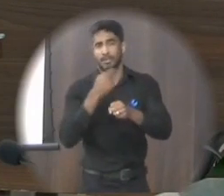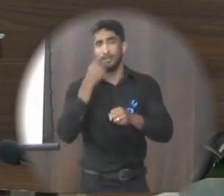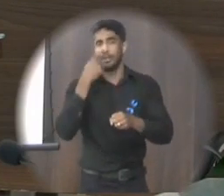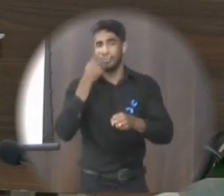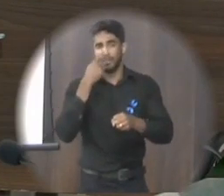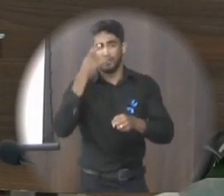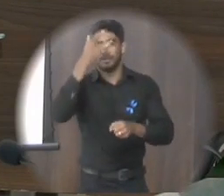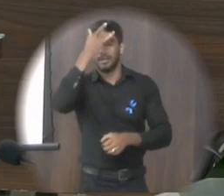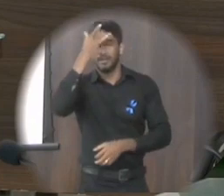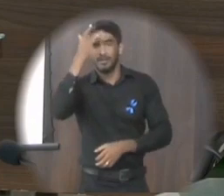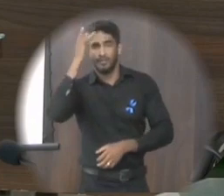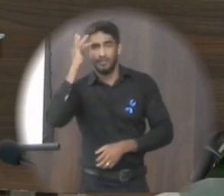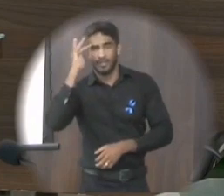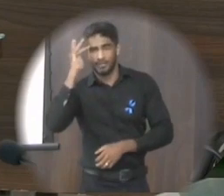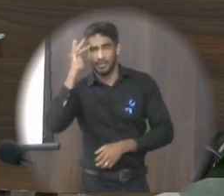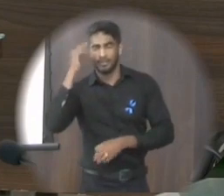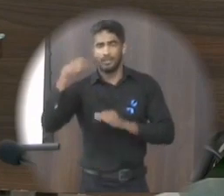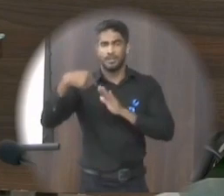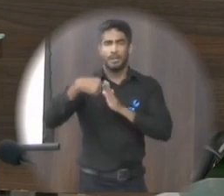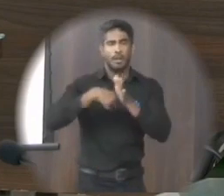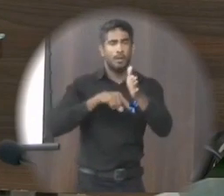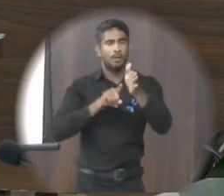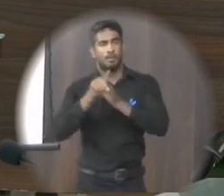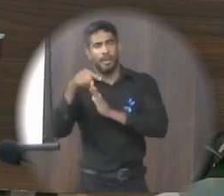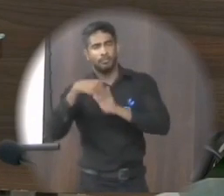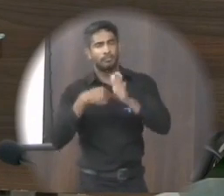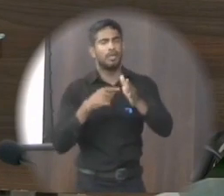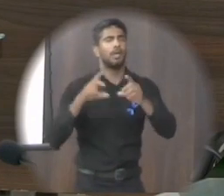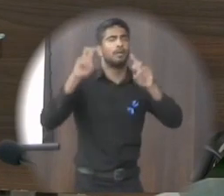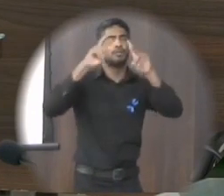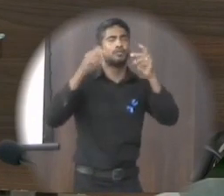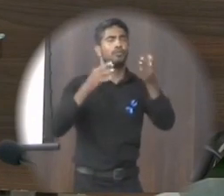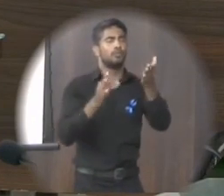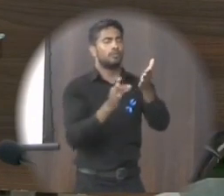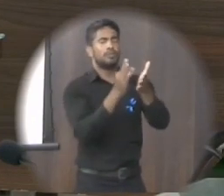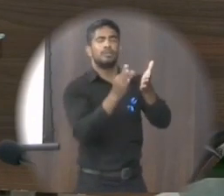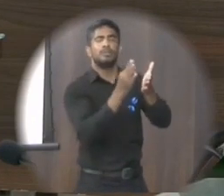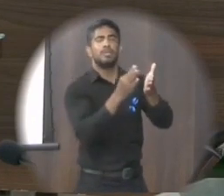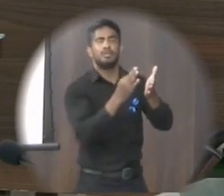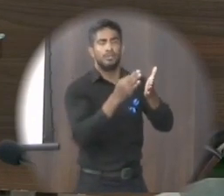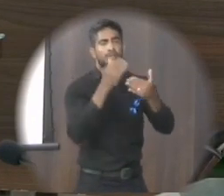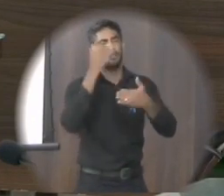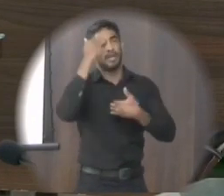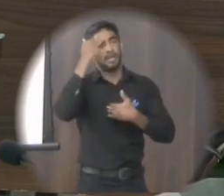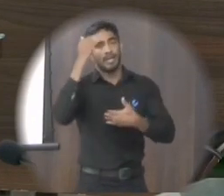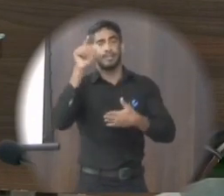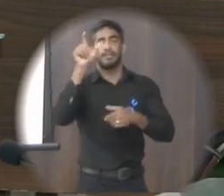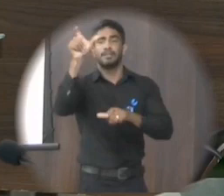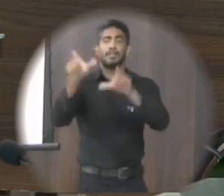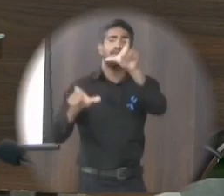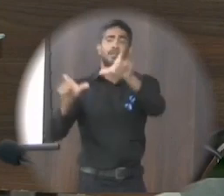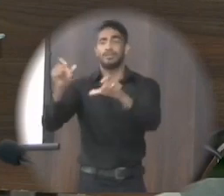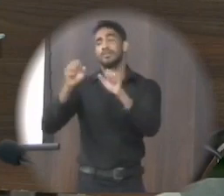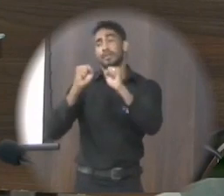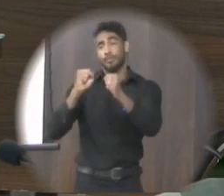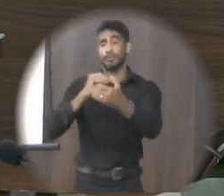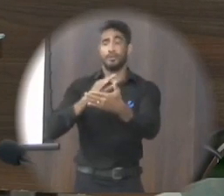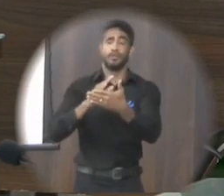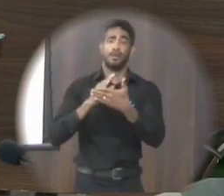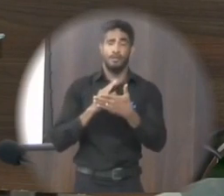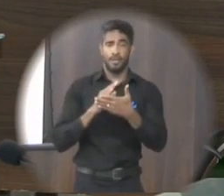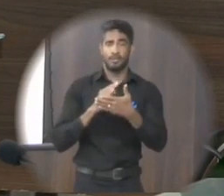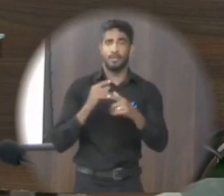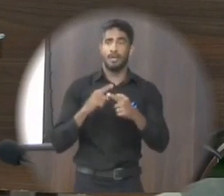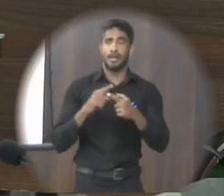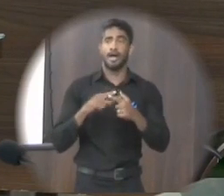o pessoal que está me perguntando sobre cirurgias, eu sempre agradeço quem pôde me ajudar, porque eu acho que